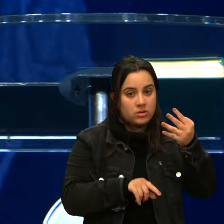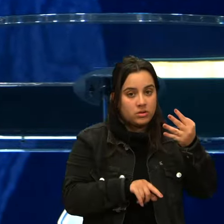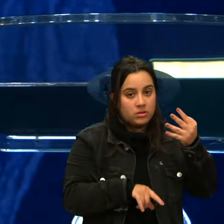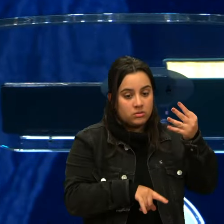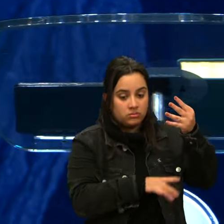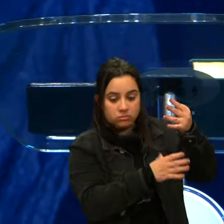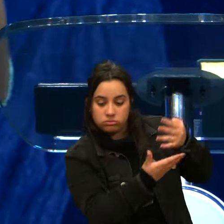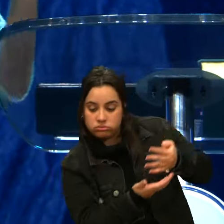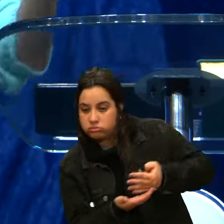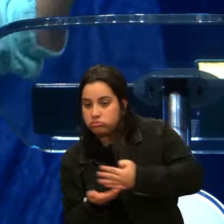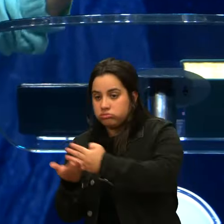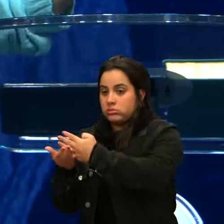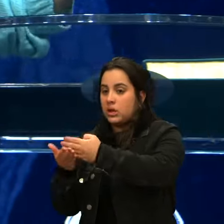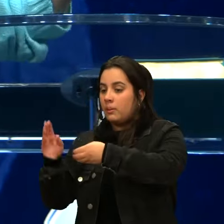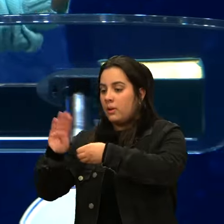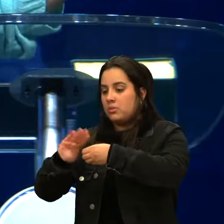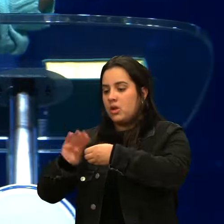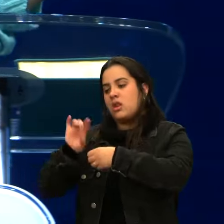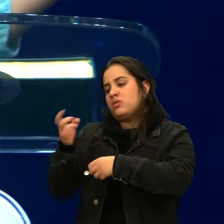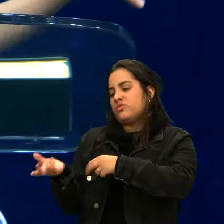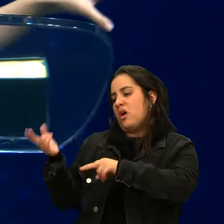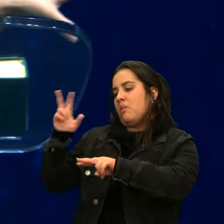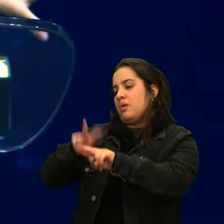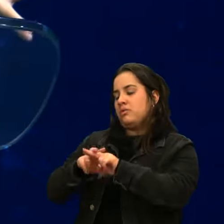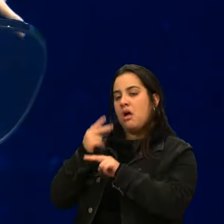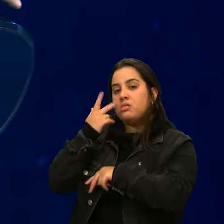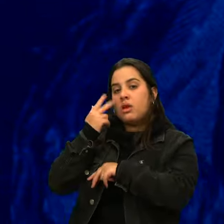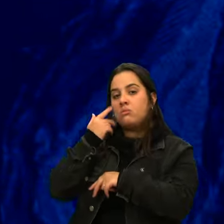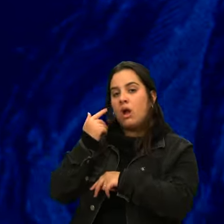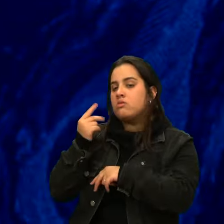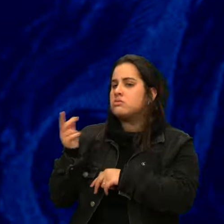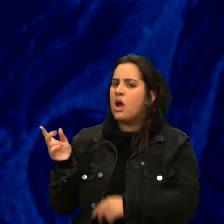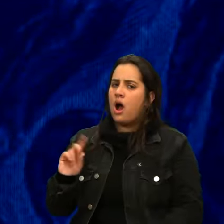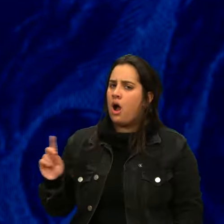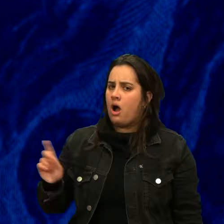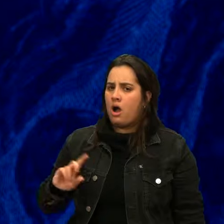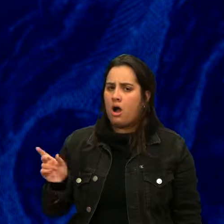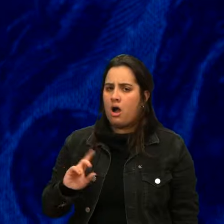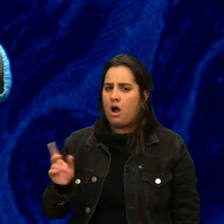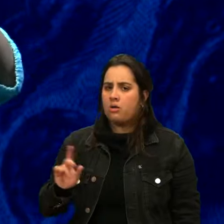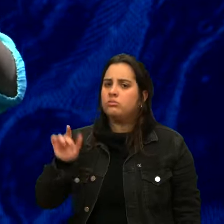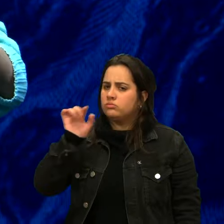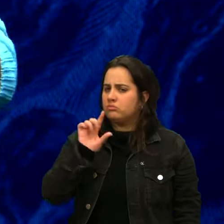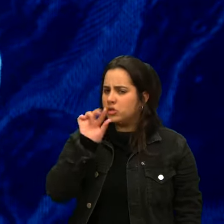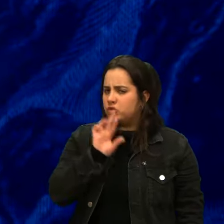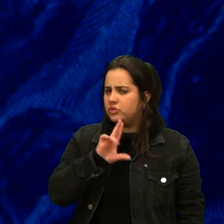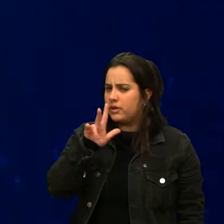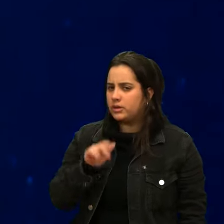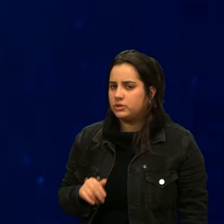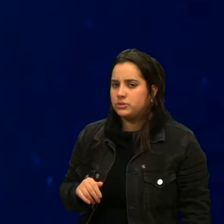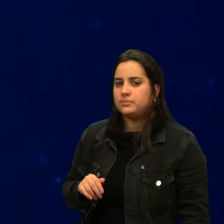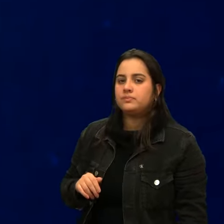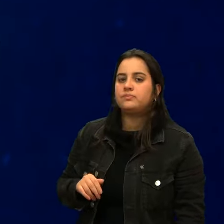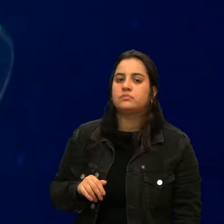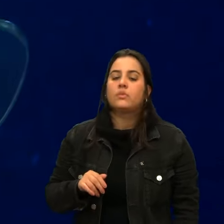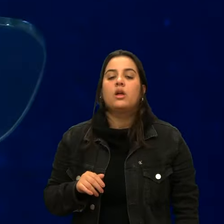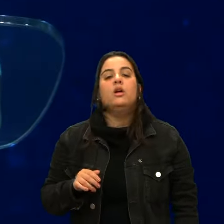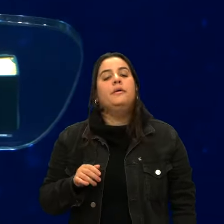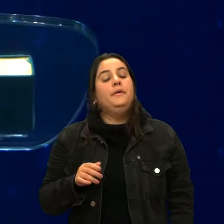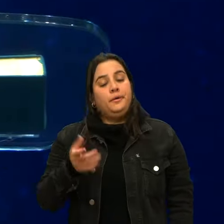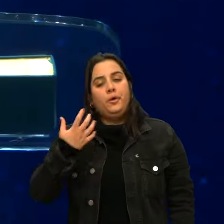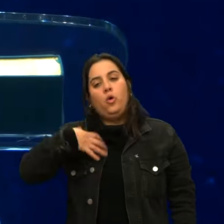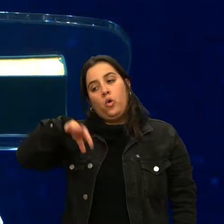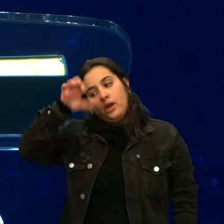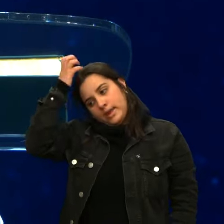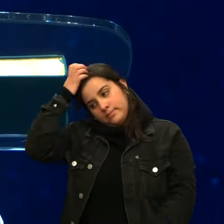prisioneiros comuns. Eles não ficaram lá dentro de uma cela, dentro de uma prisão. Não, foi diferente. O rei levou esse grupo